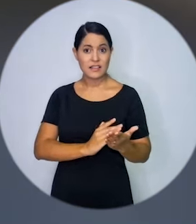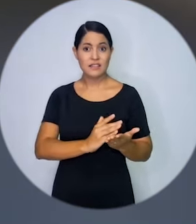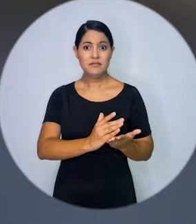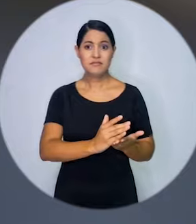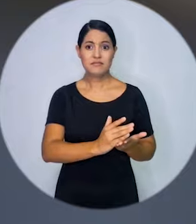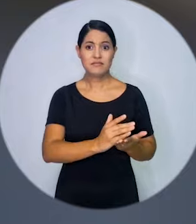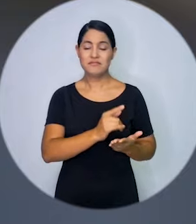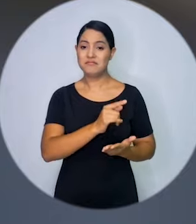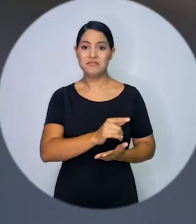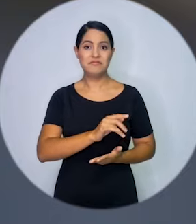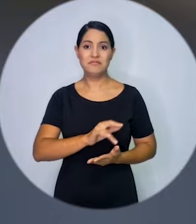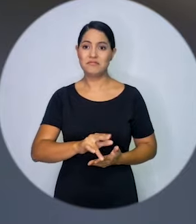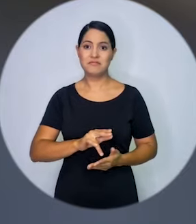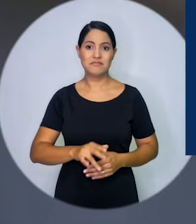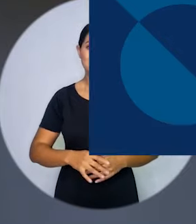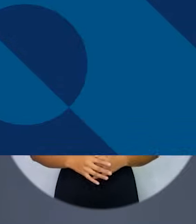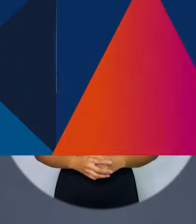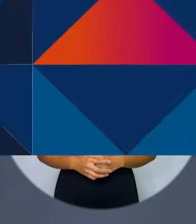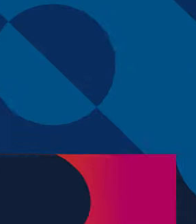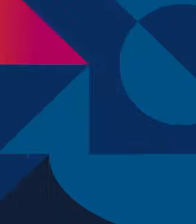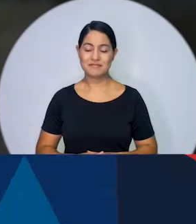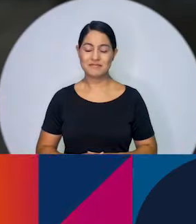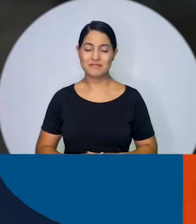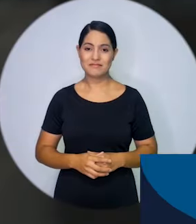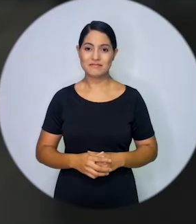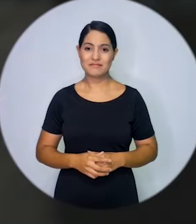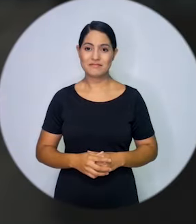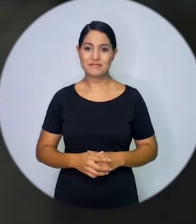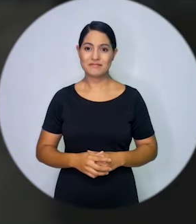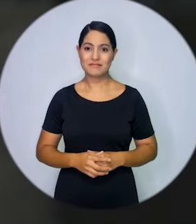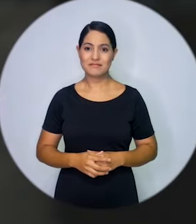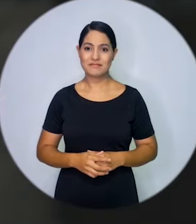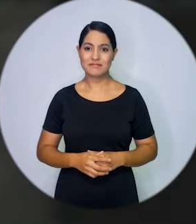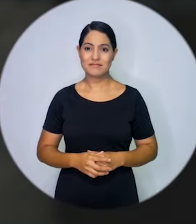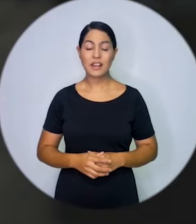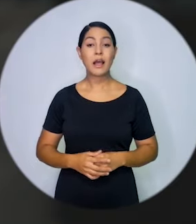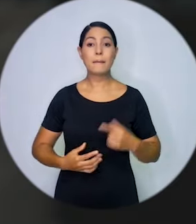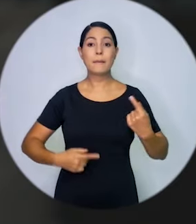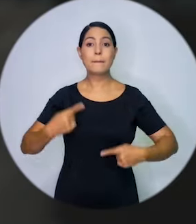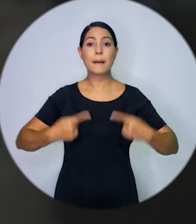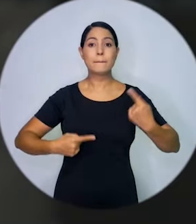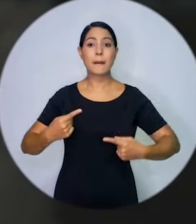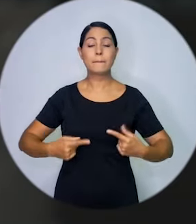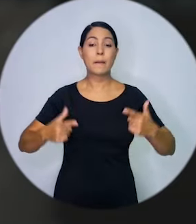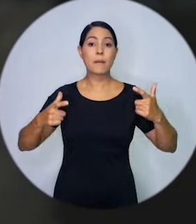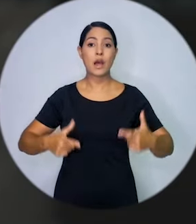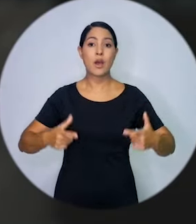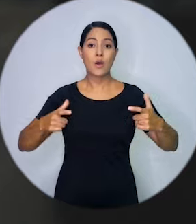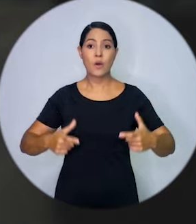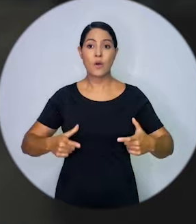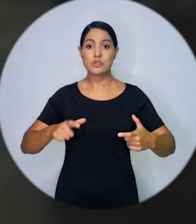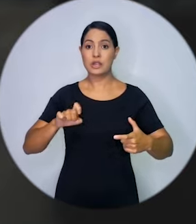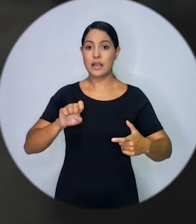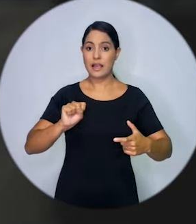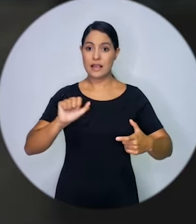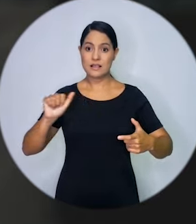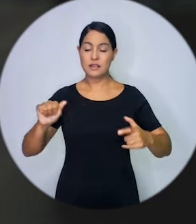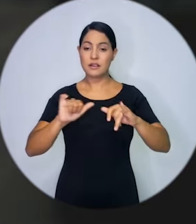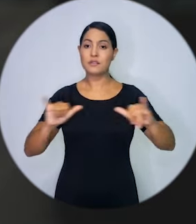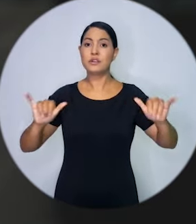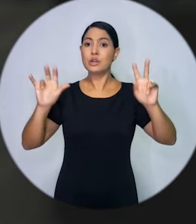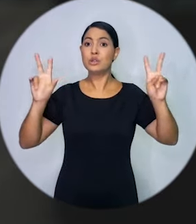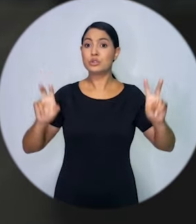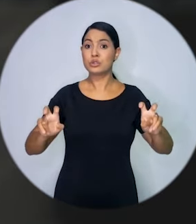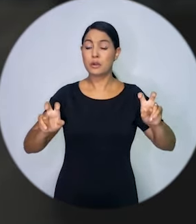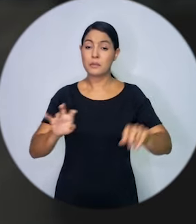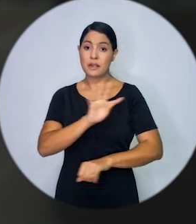Ela é uma precursora. E ela nem tenta ser. A ESA Nacional promoveu em uma live o debate voltado ao inventário, prática